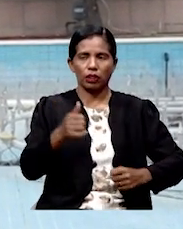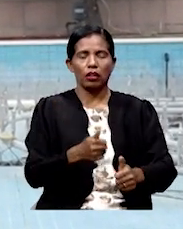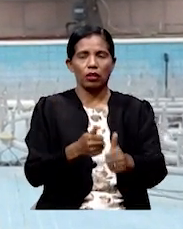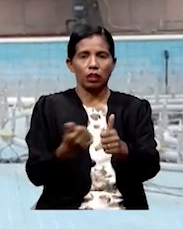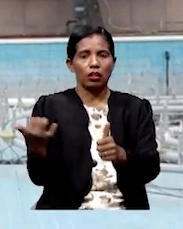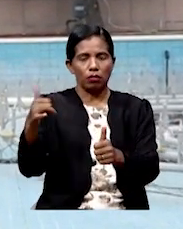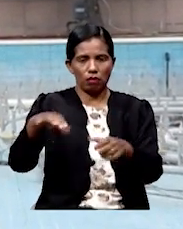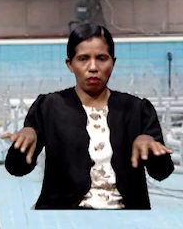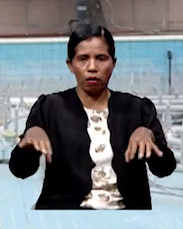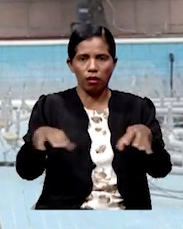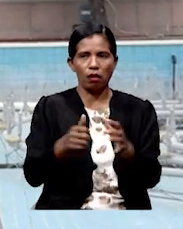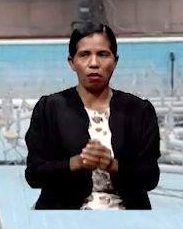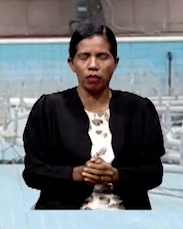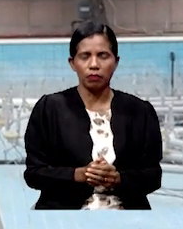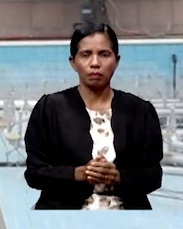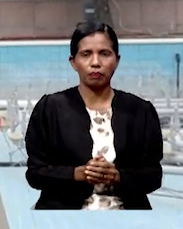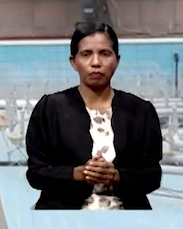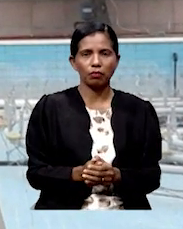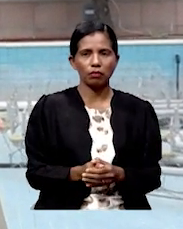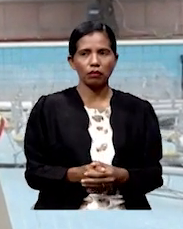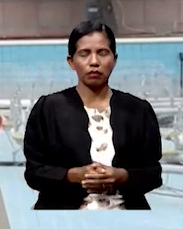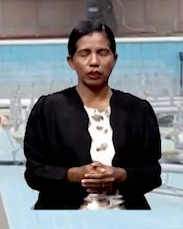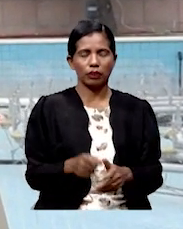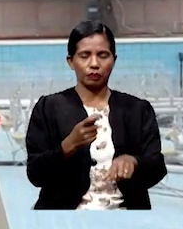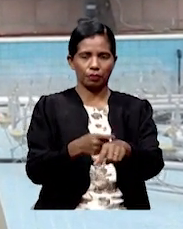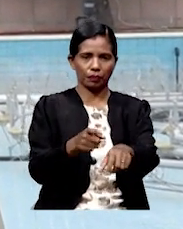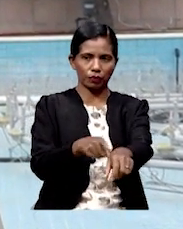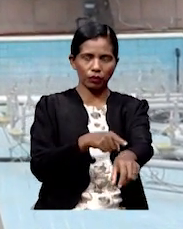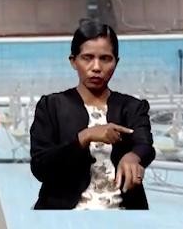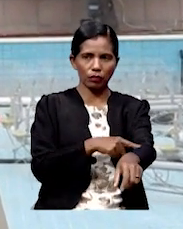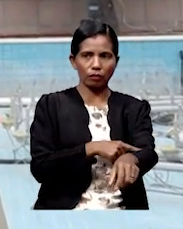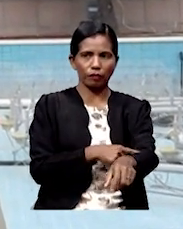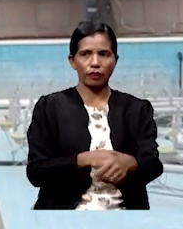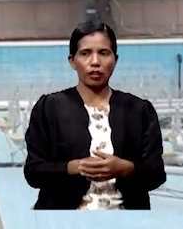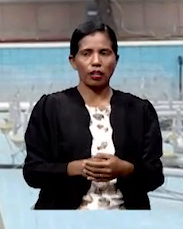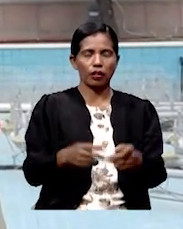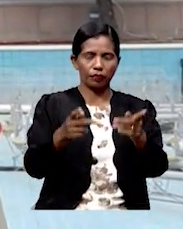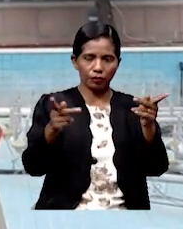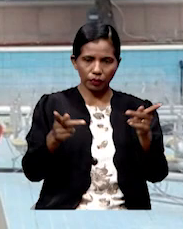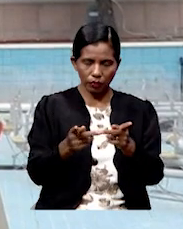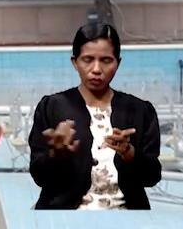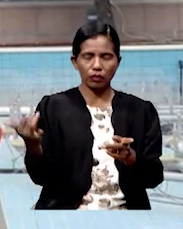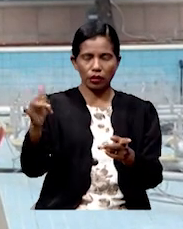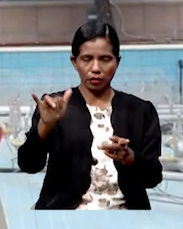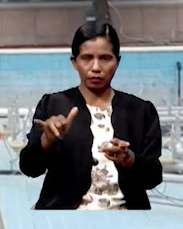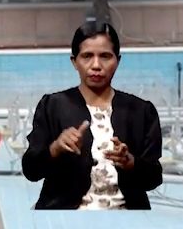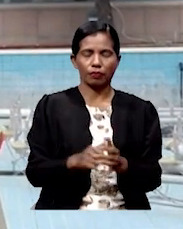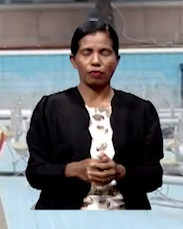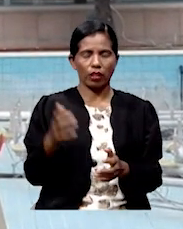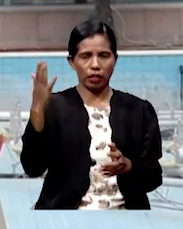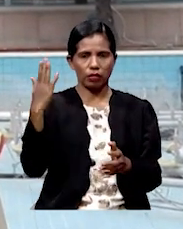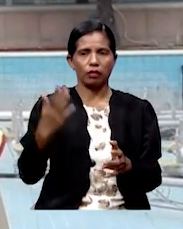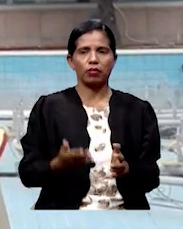serviço, me ser presta durante tempo para e reposto ir onde Sira.